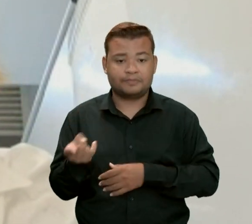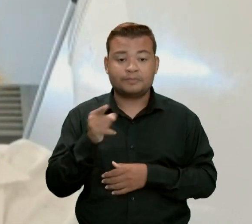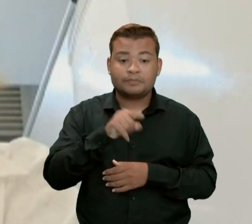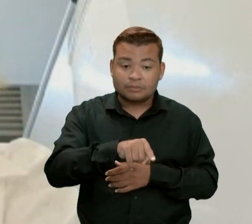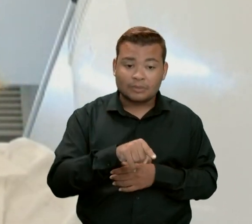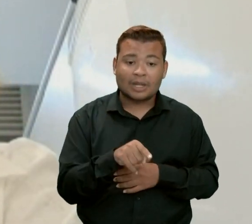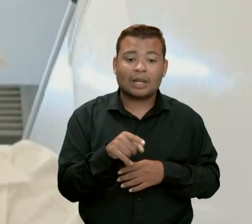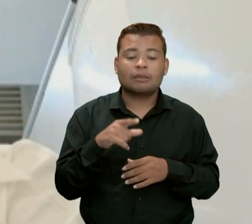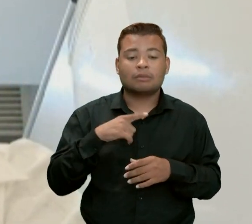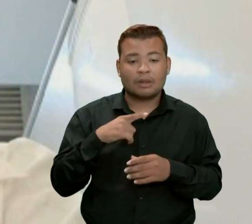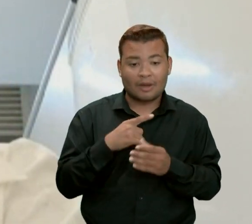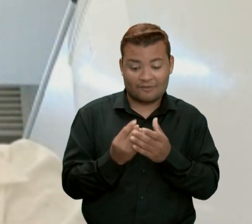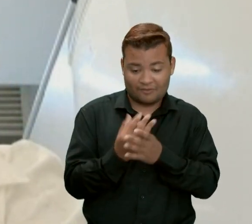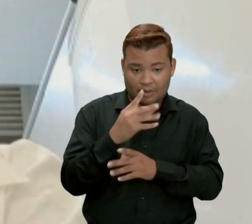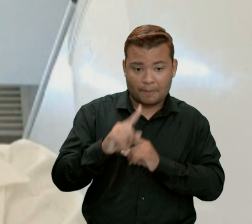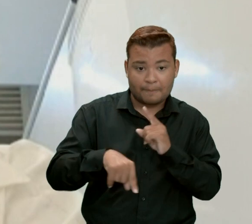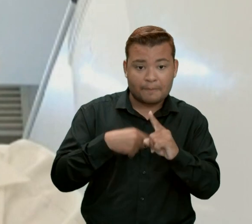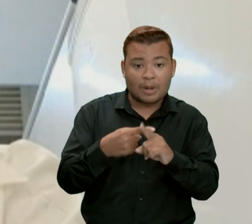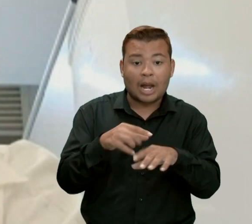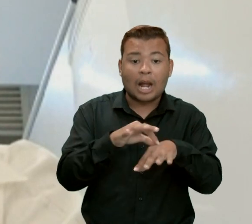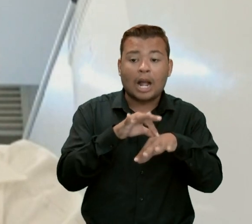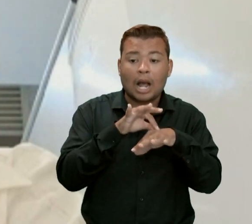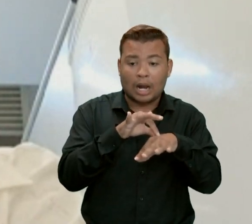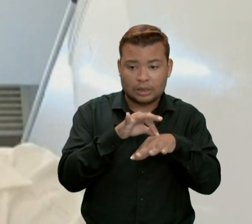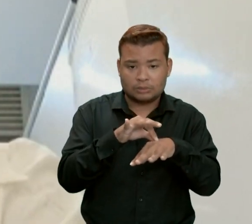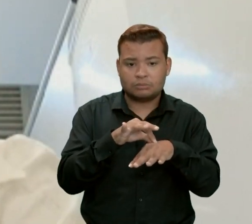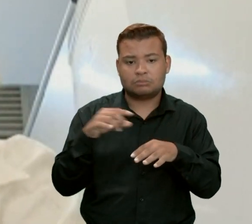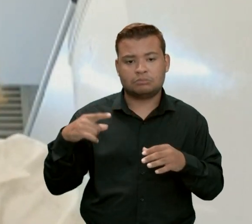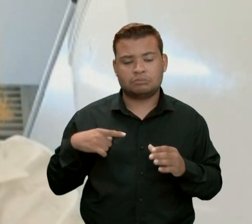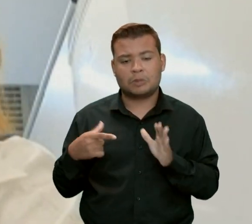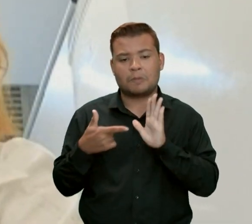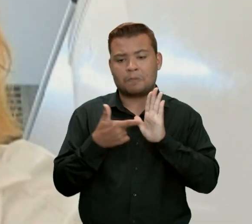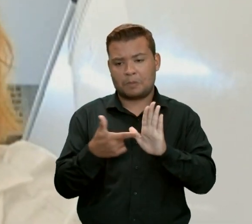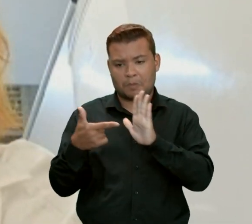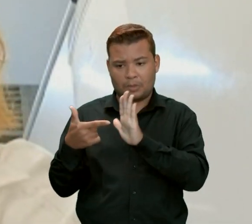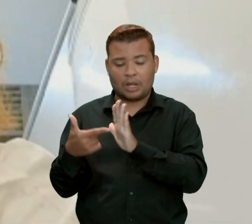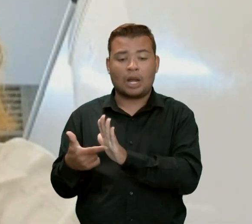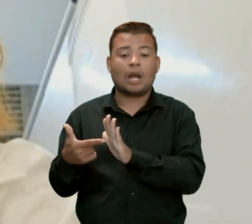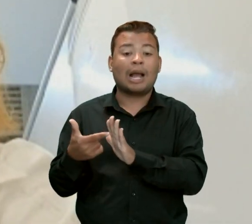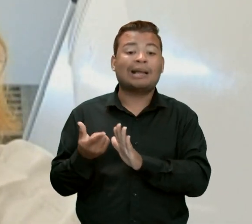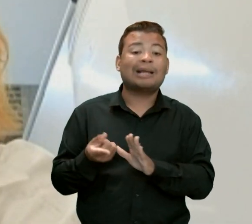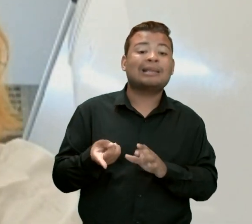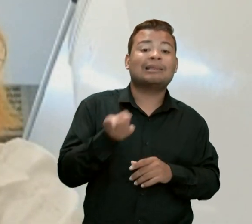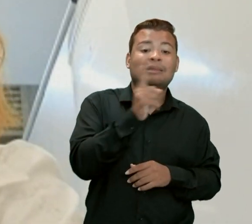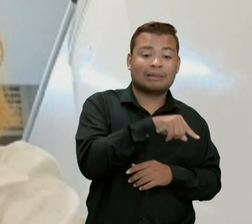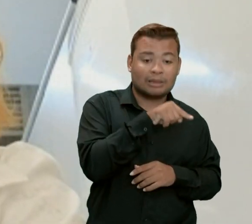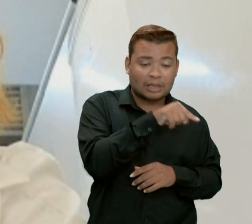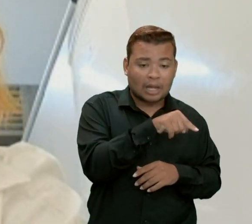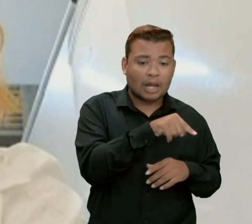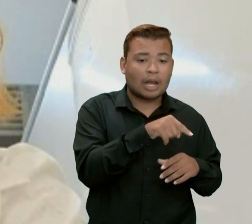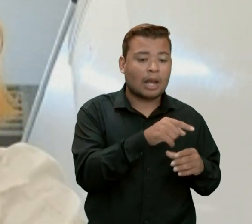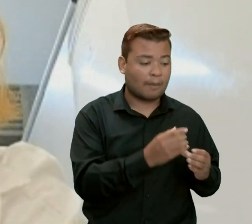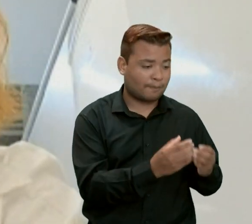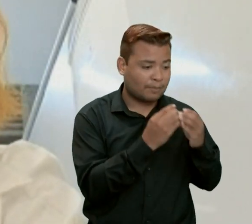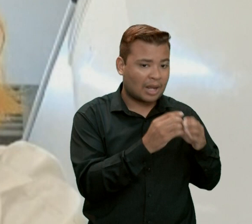carne, e aí verificaram que o hambúrguer feito só com